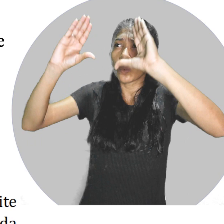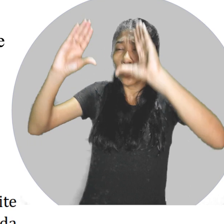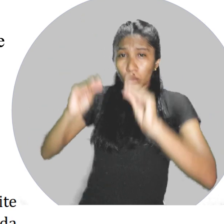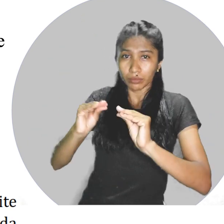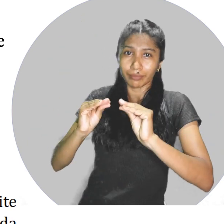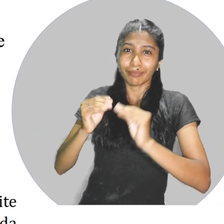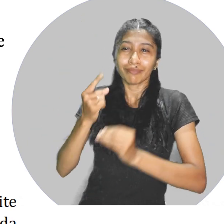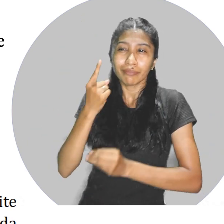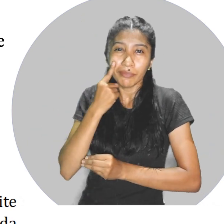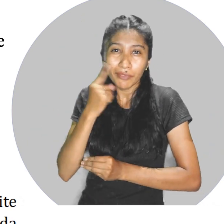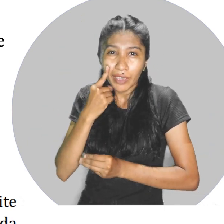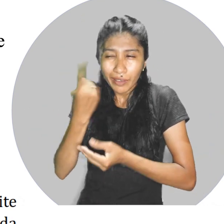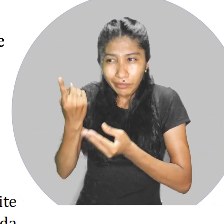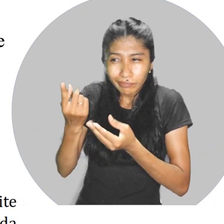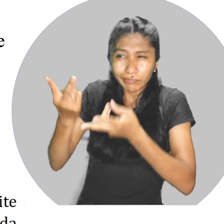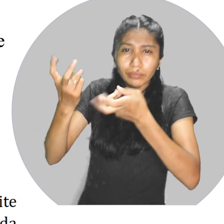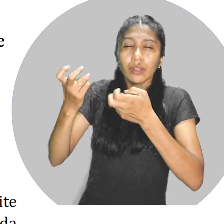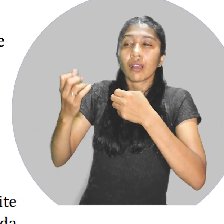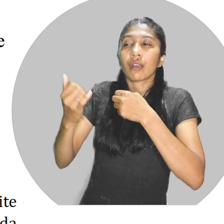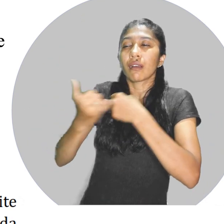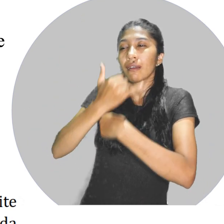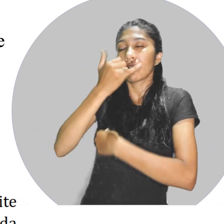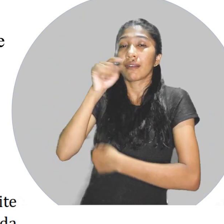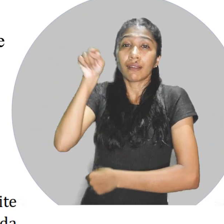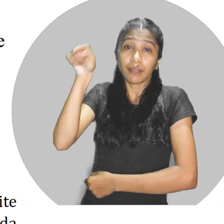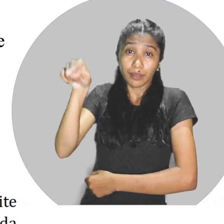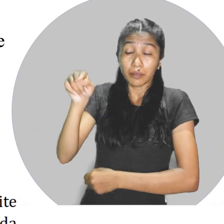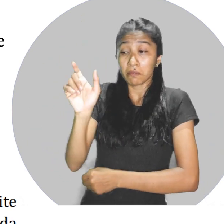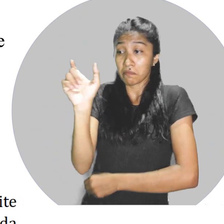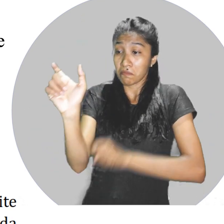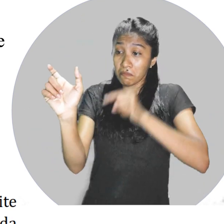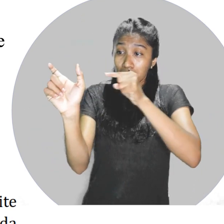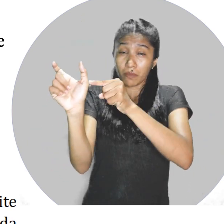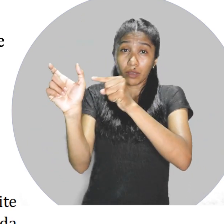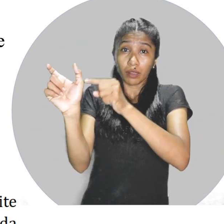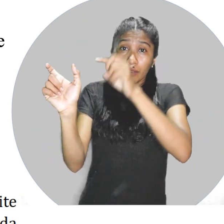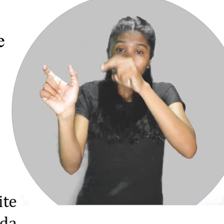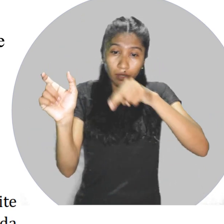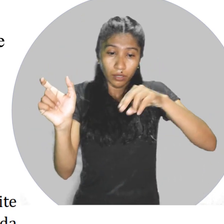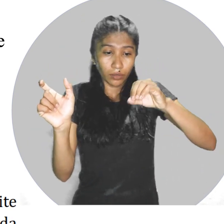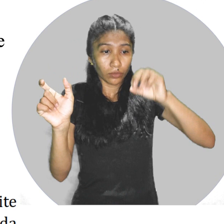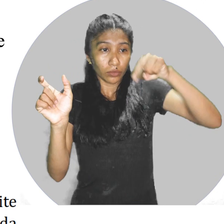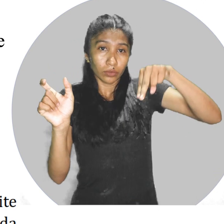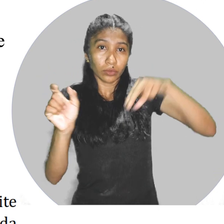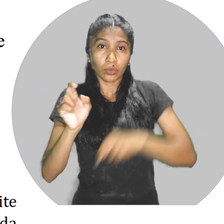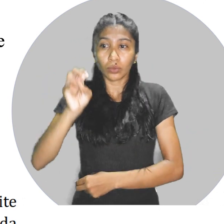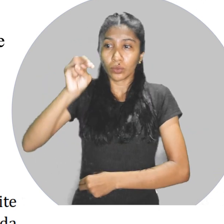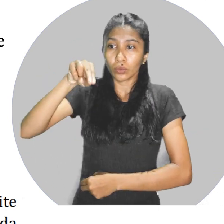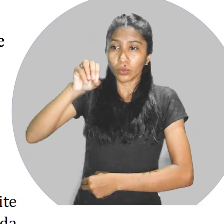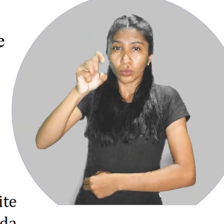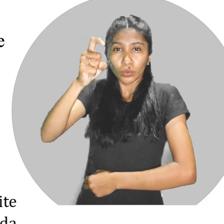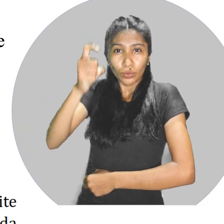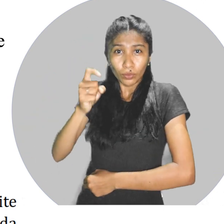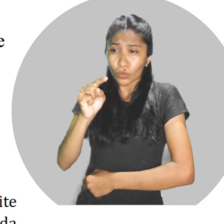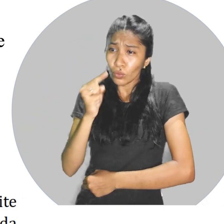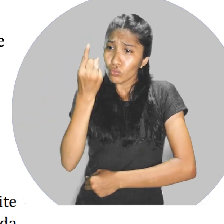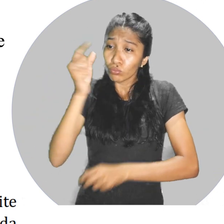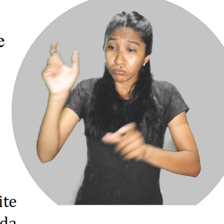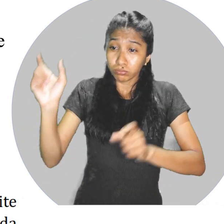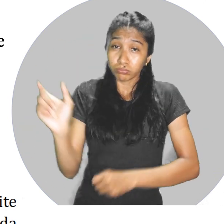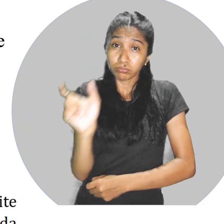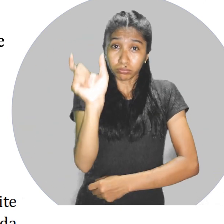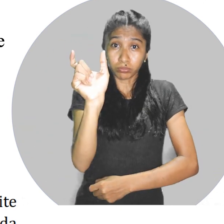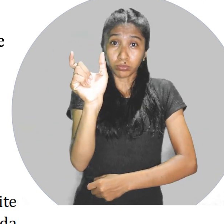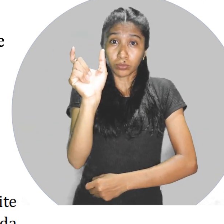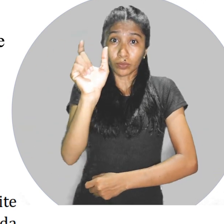falso imparisilábico porque se nós olharmos esta palavra, por exemplo, o nominativo nox tem apenas uma sílaba